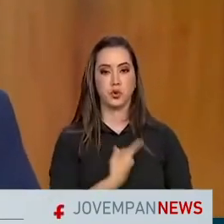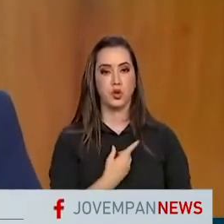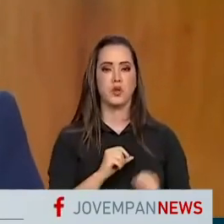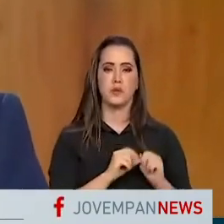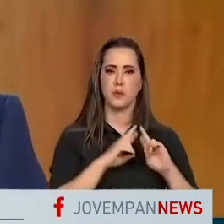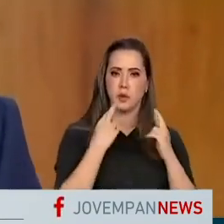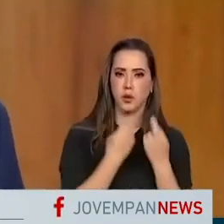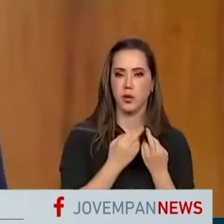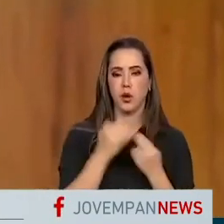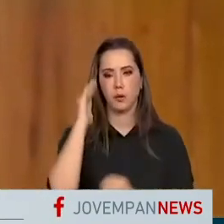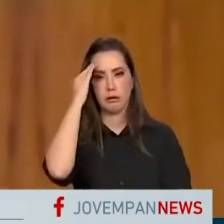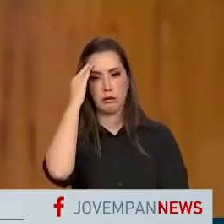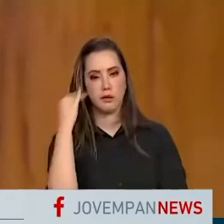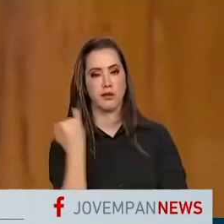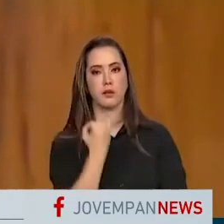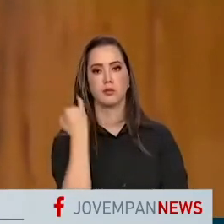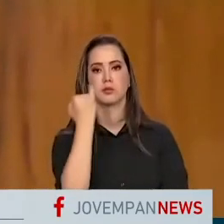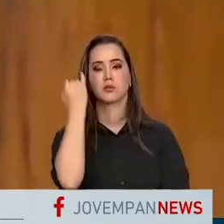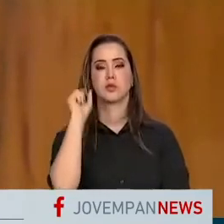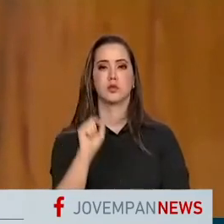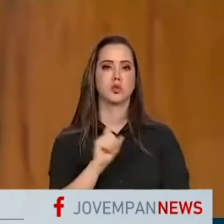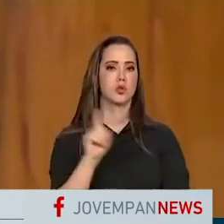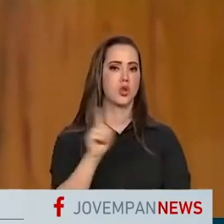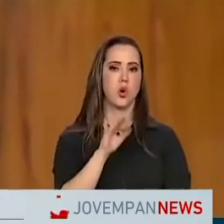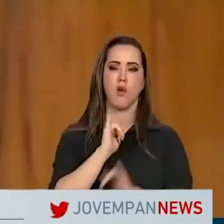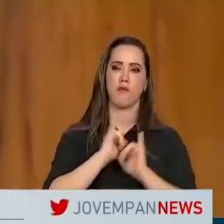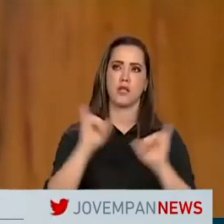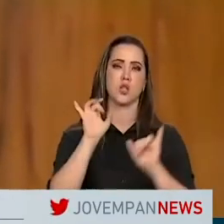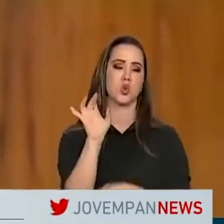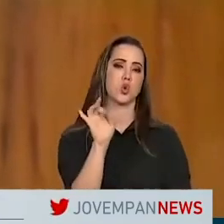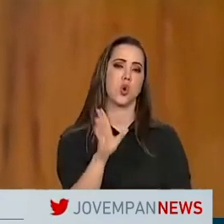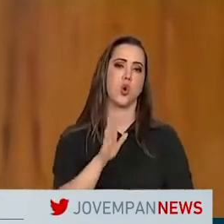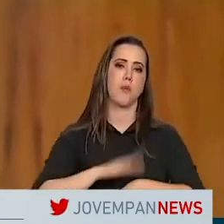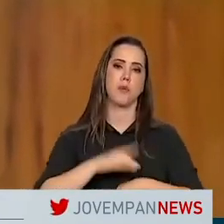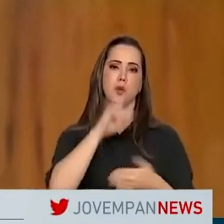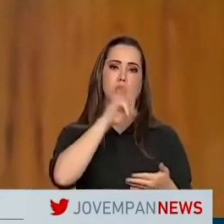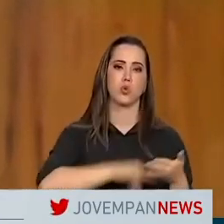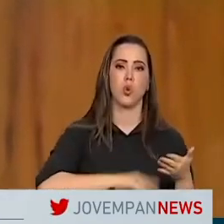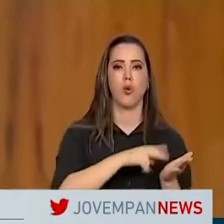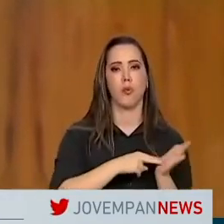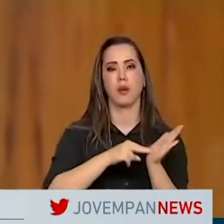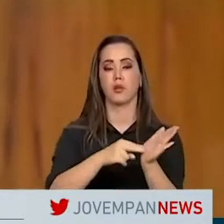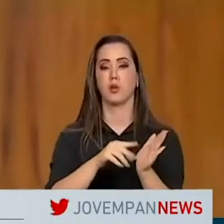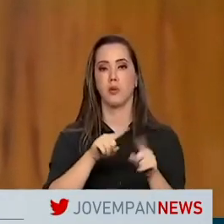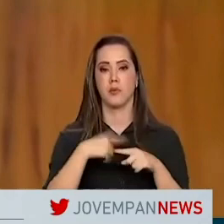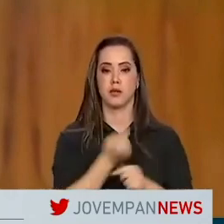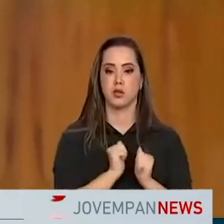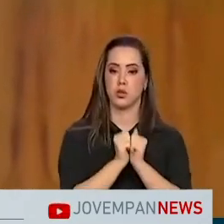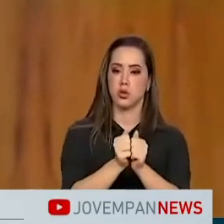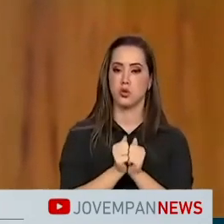entendemos todos da importância de não apenas emitirmos aquele manifesto, mas estarmos